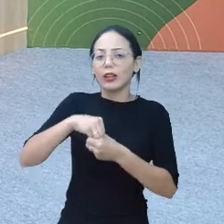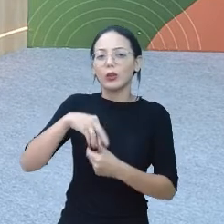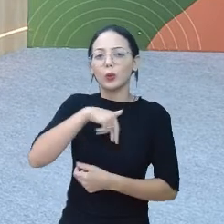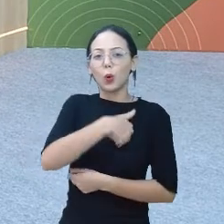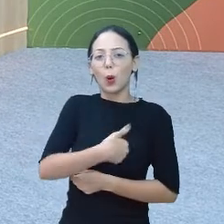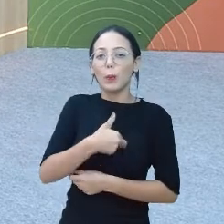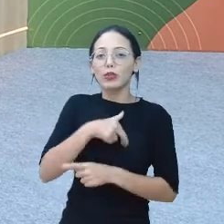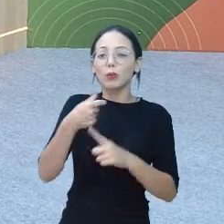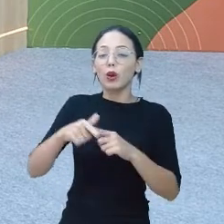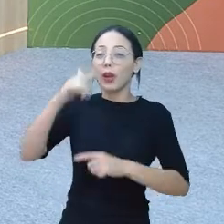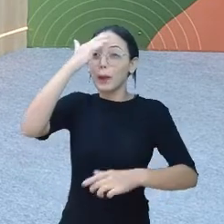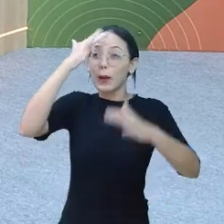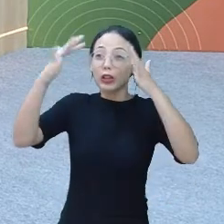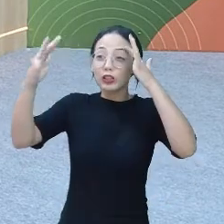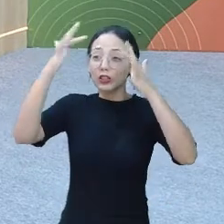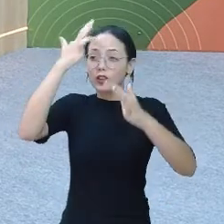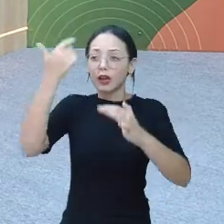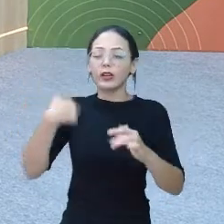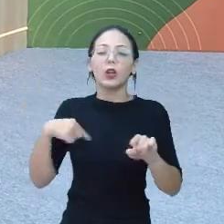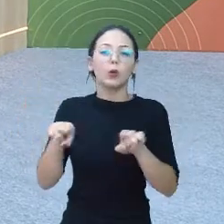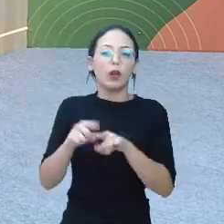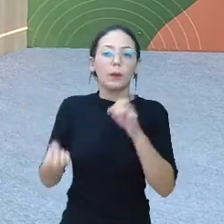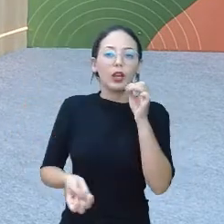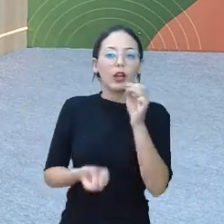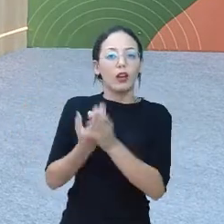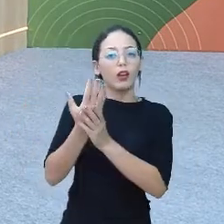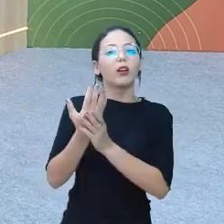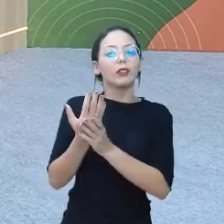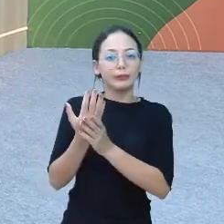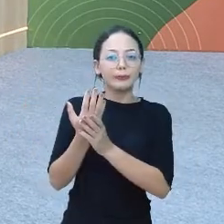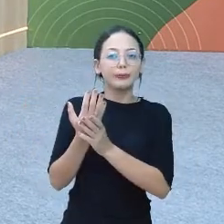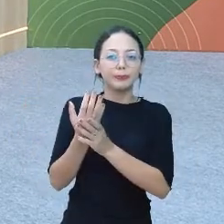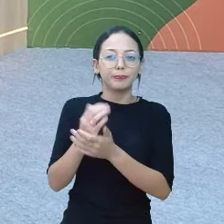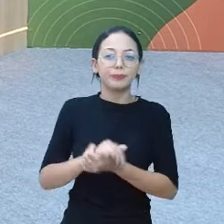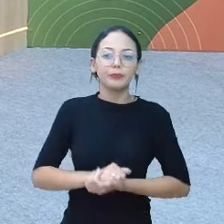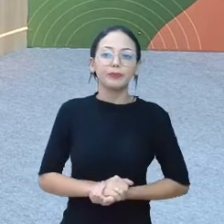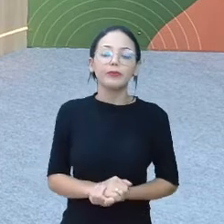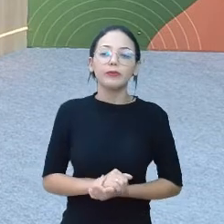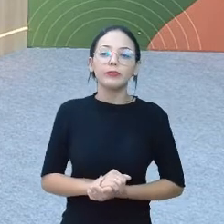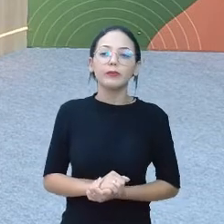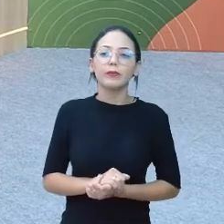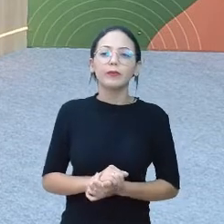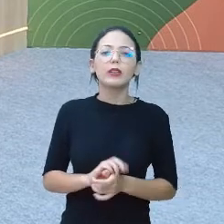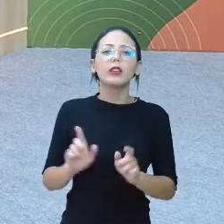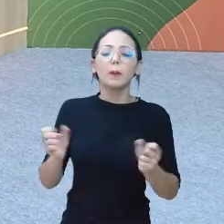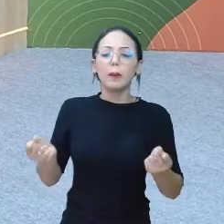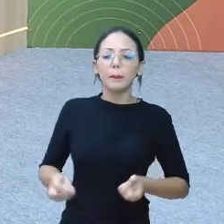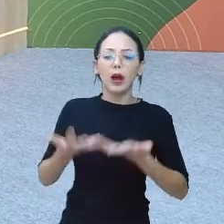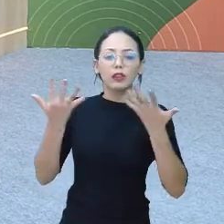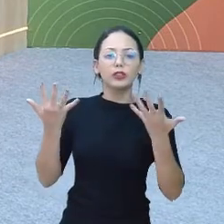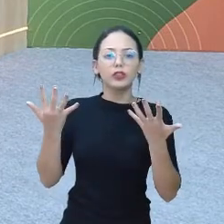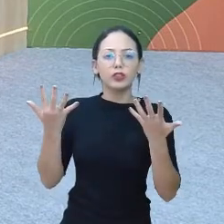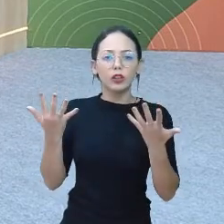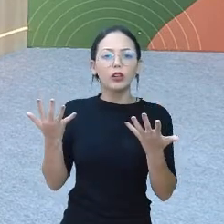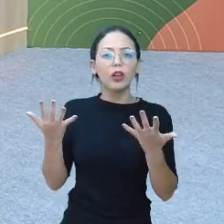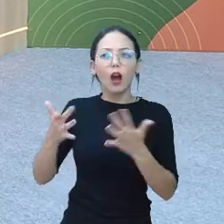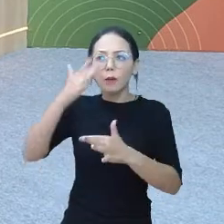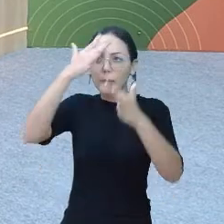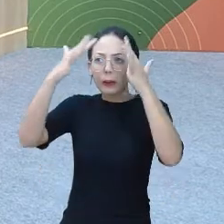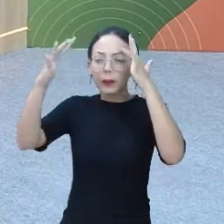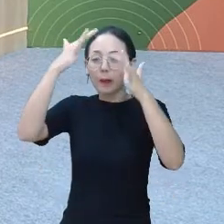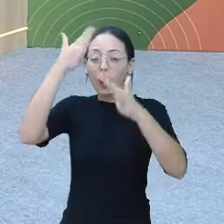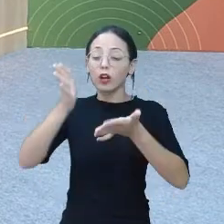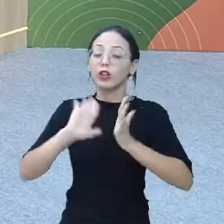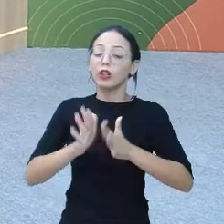nesse espaço imaginário que eu também estou criando, nessa realidade paralela. Magia e elementos sobrenaturais, né? A gente já falou